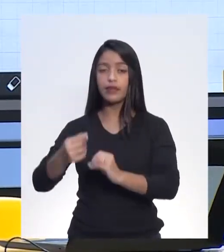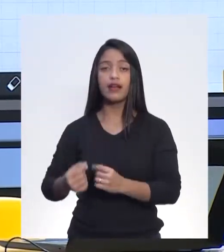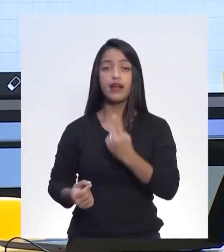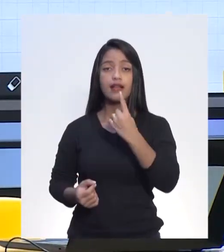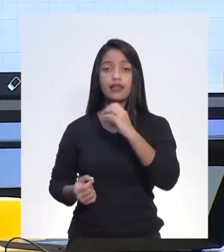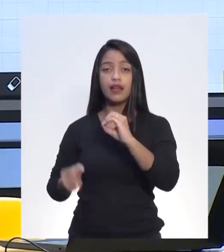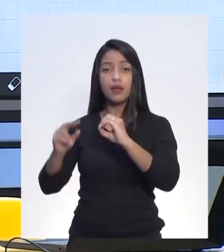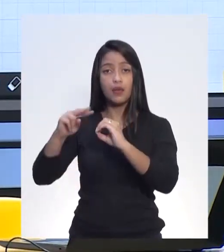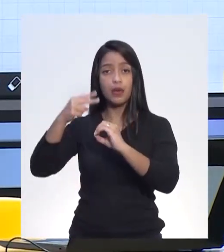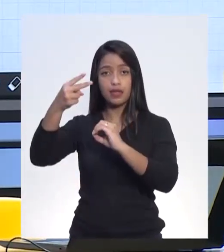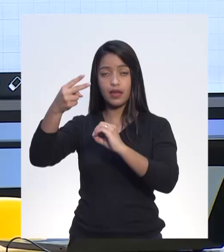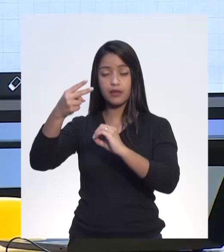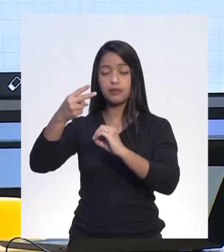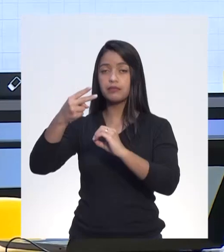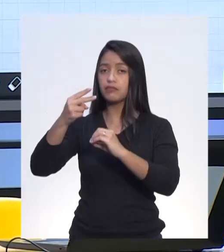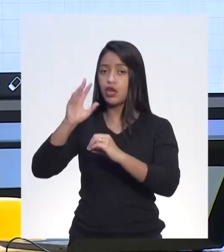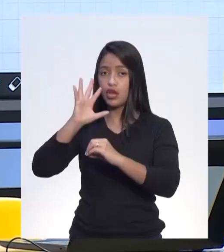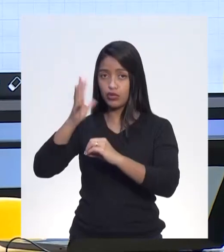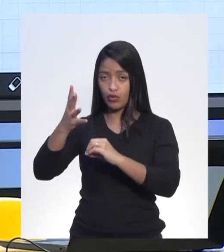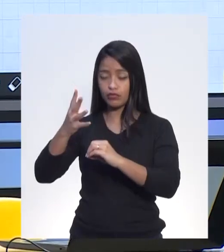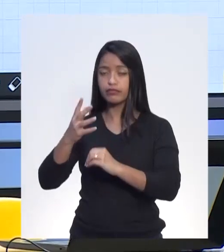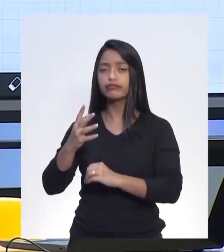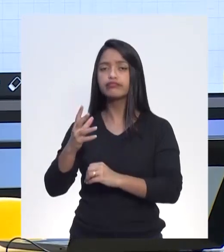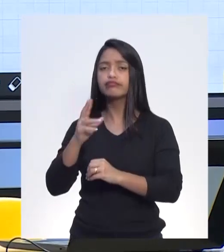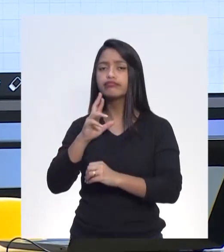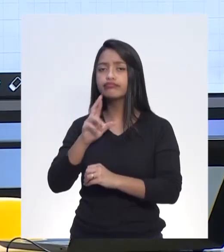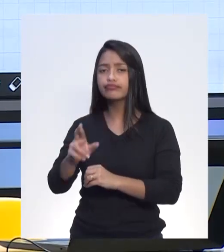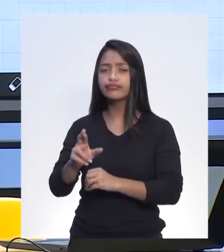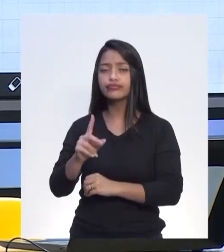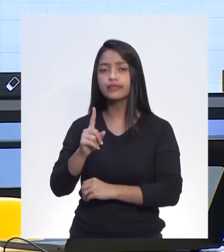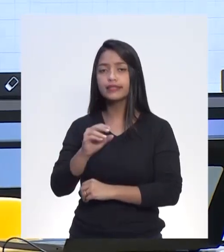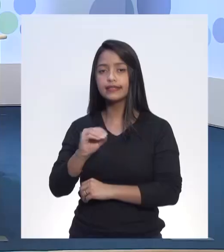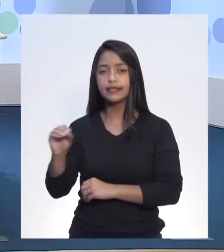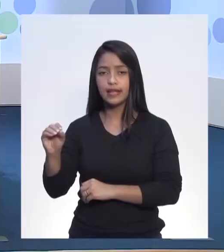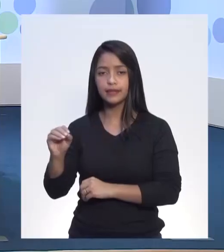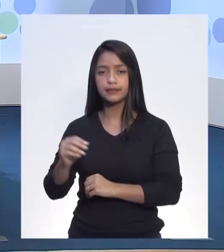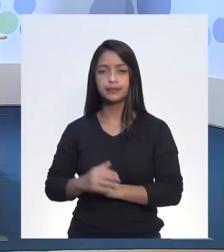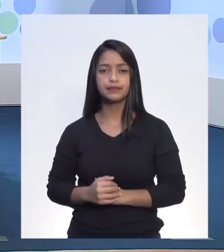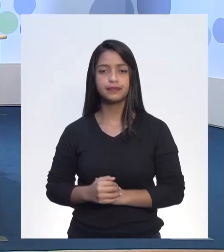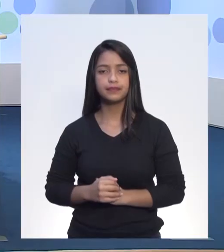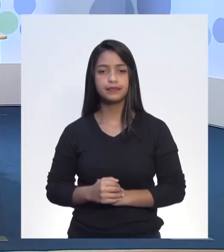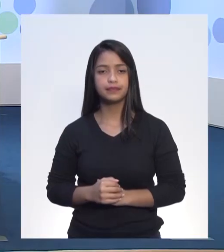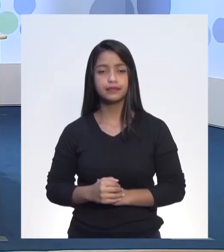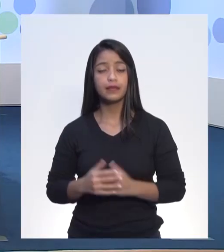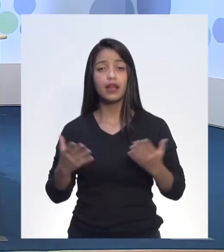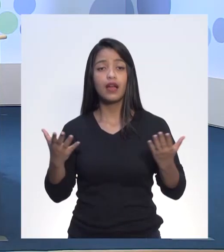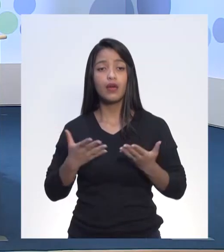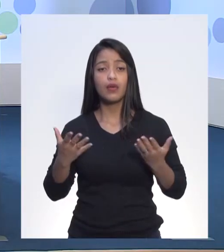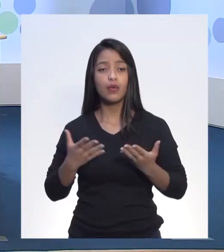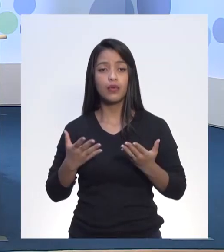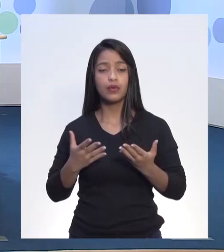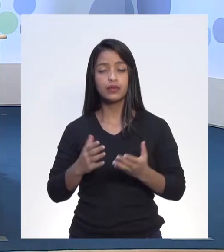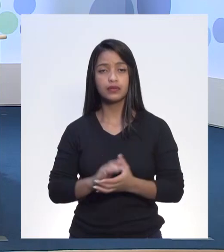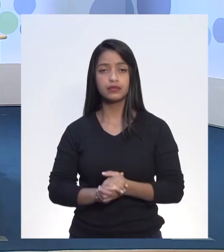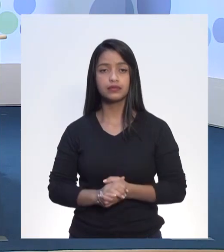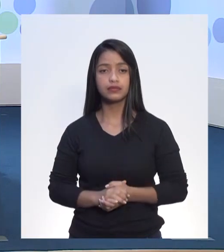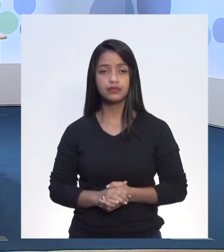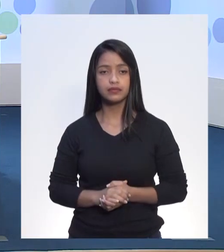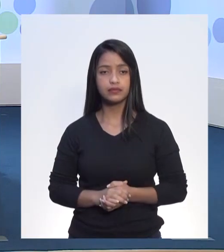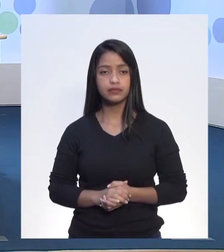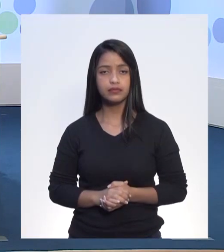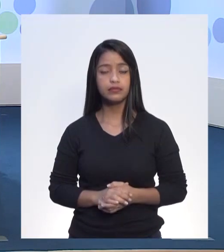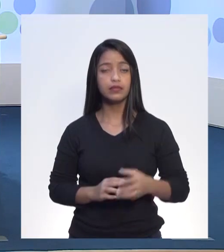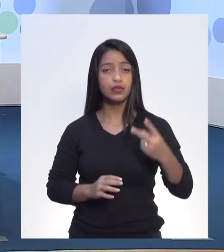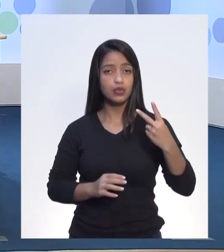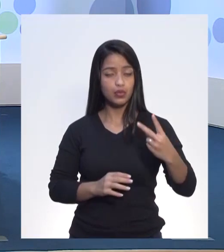quadrado, resolve a primeira potência, 100, tá? Somando tudo ali. Não, é 100 vezes 4, aí dá 800, é? Opa, 800, 2 vezes